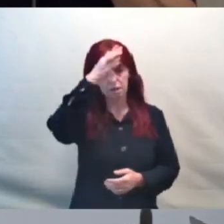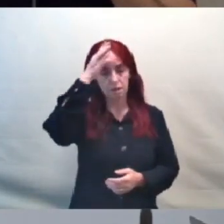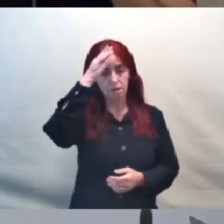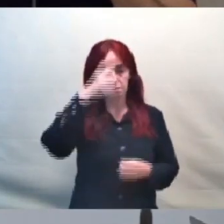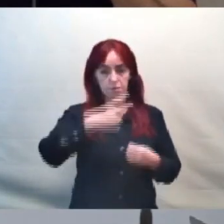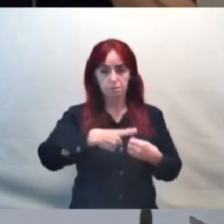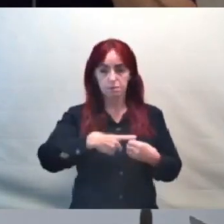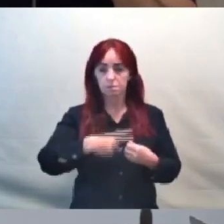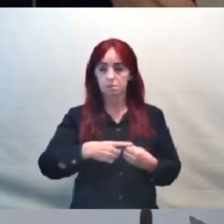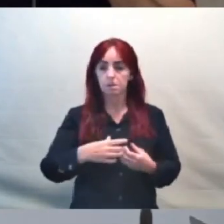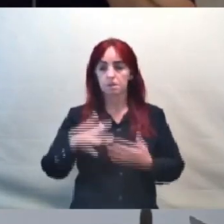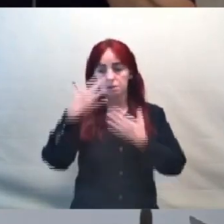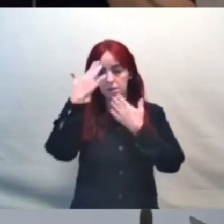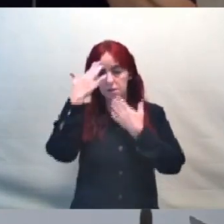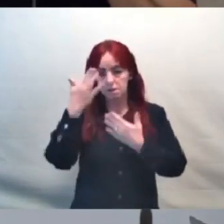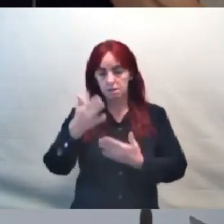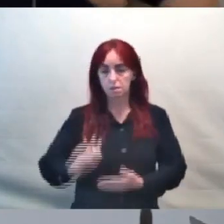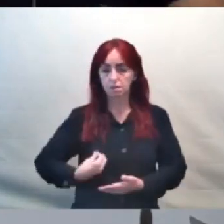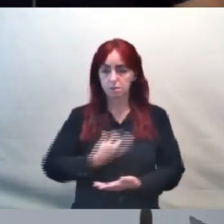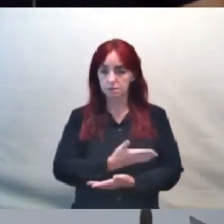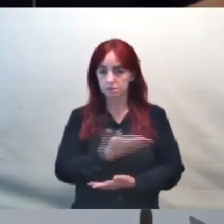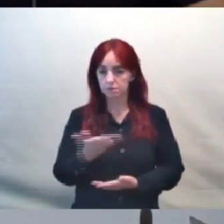Agradeço a presença.